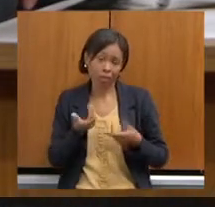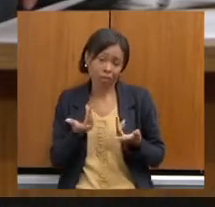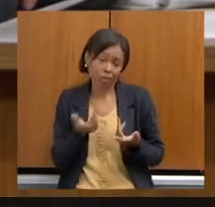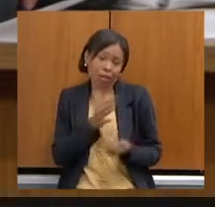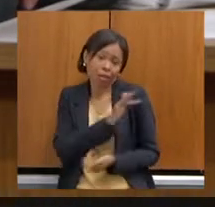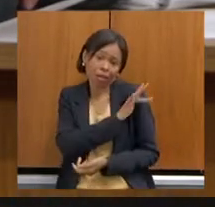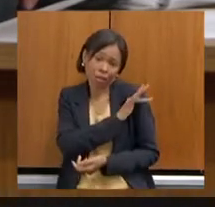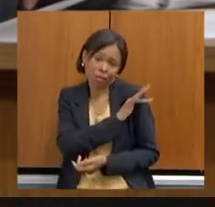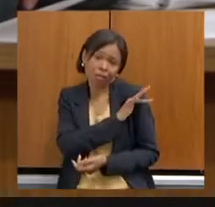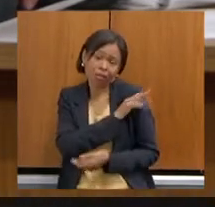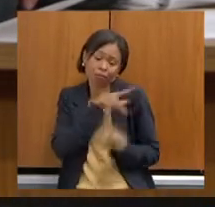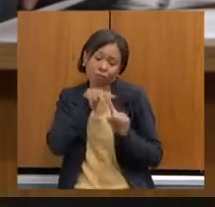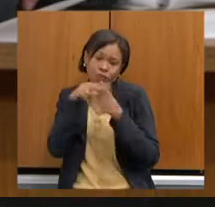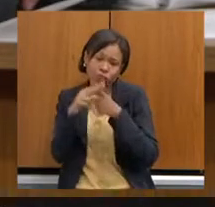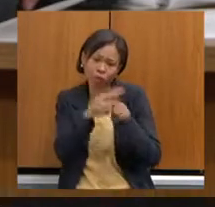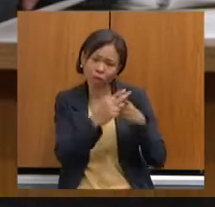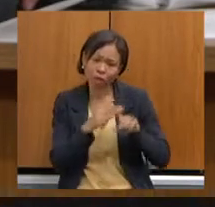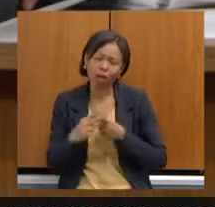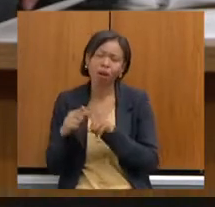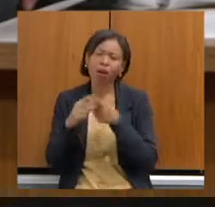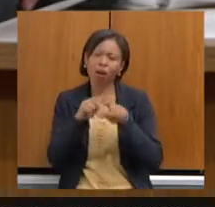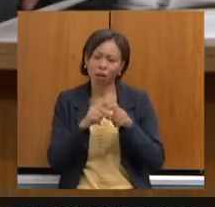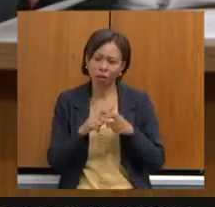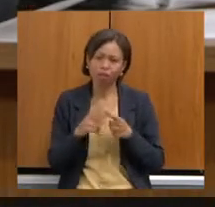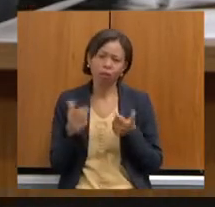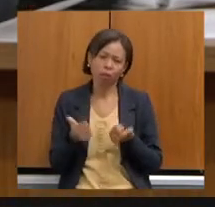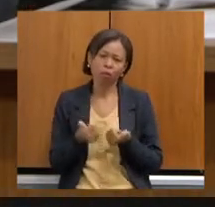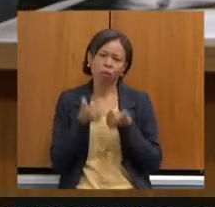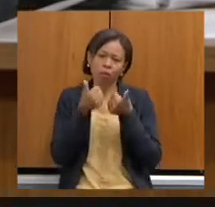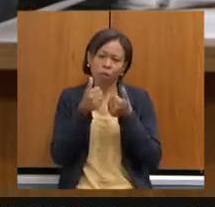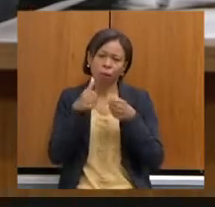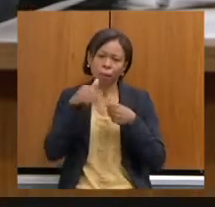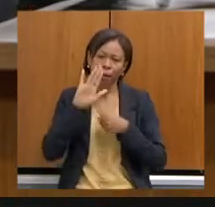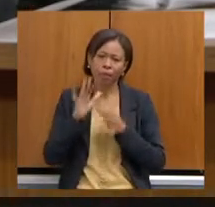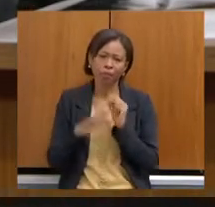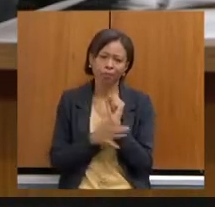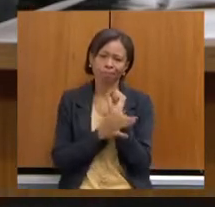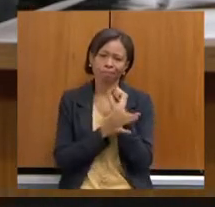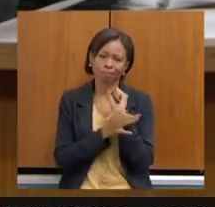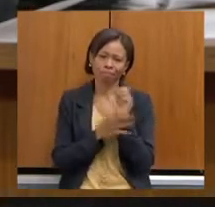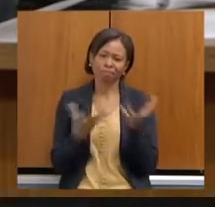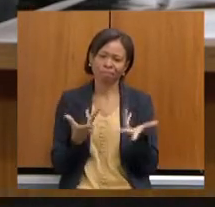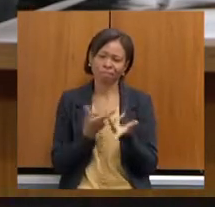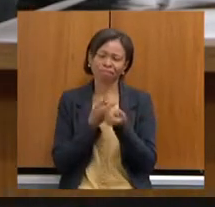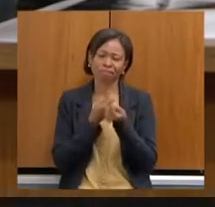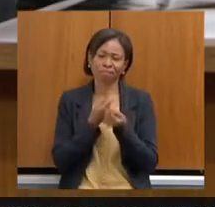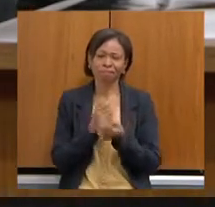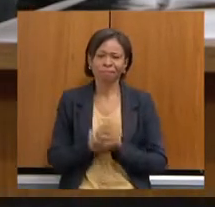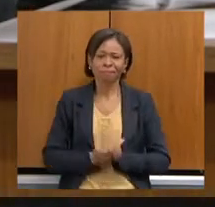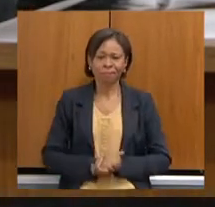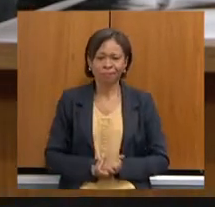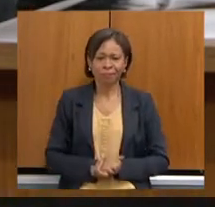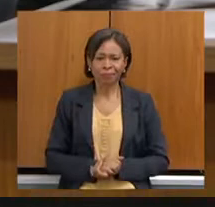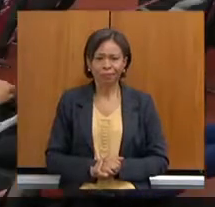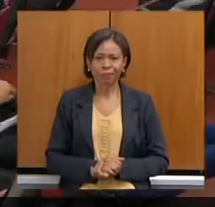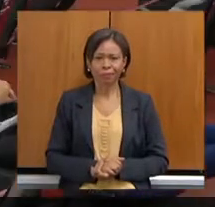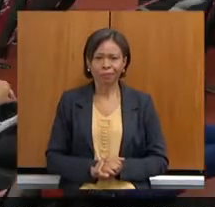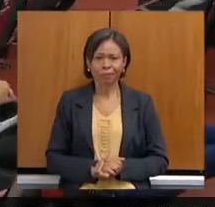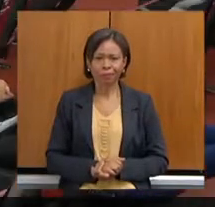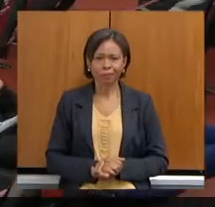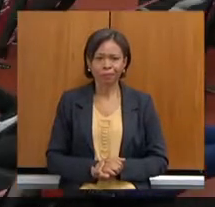regularização é muito mais proximidade mais segurança e eficiência era isso obrigado